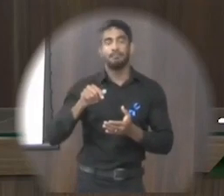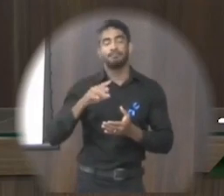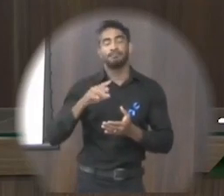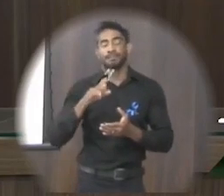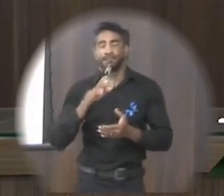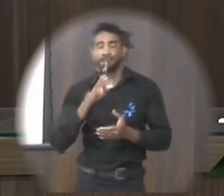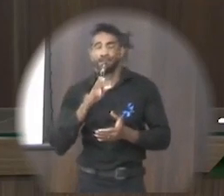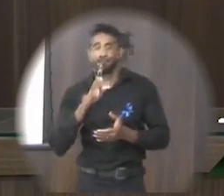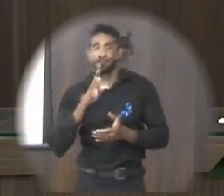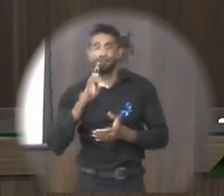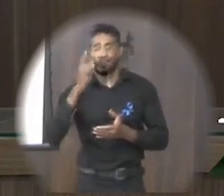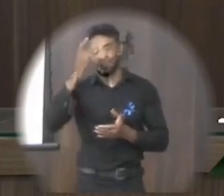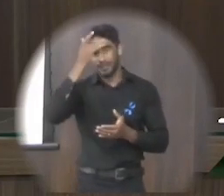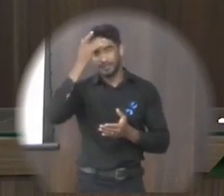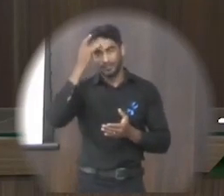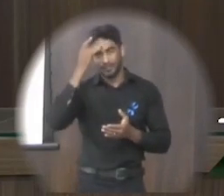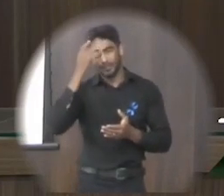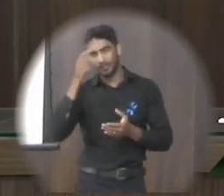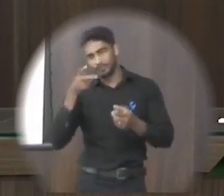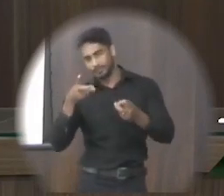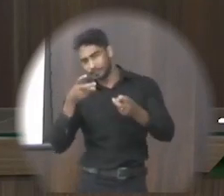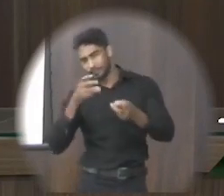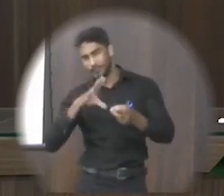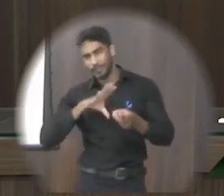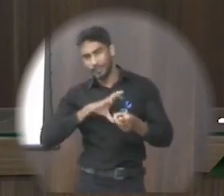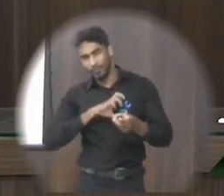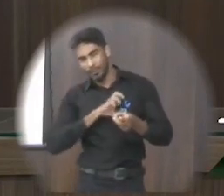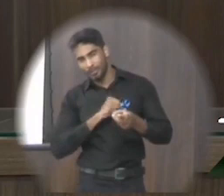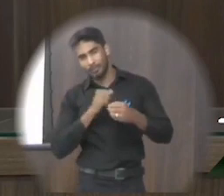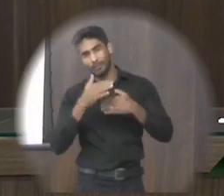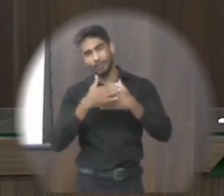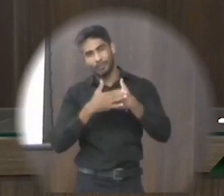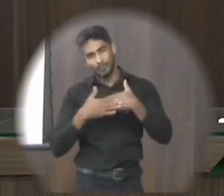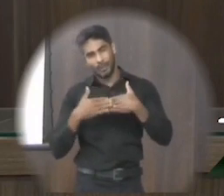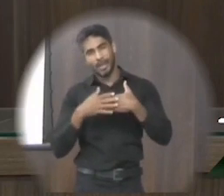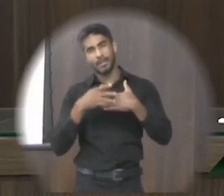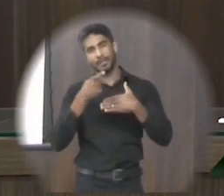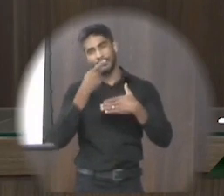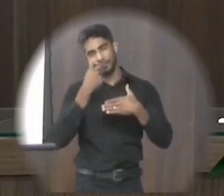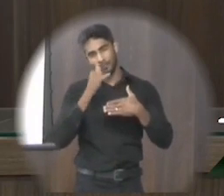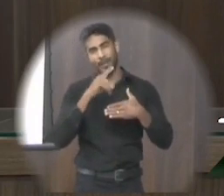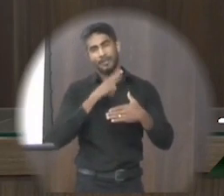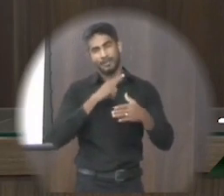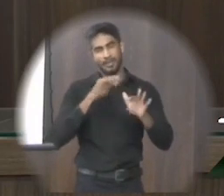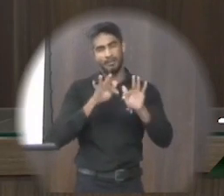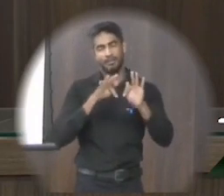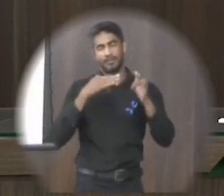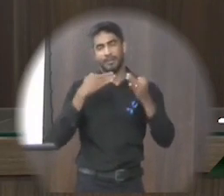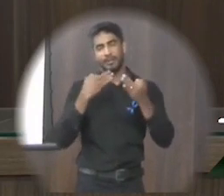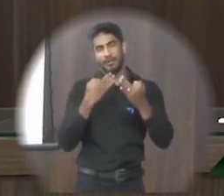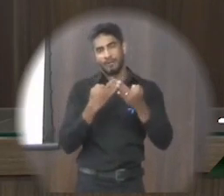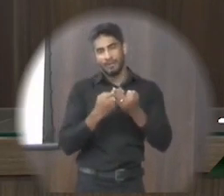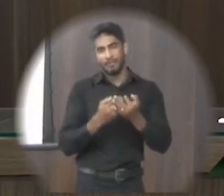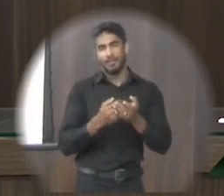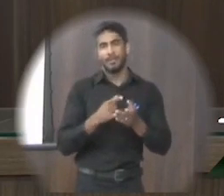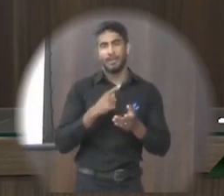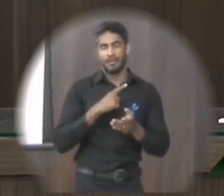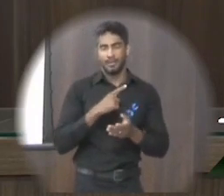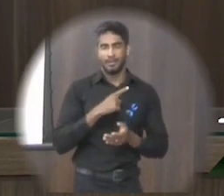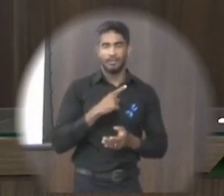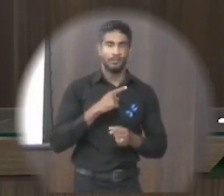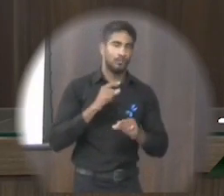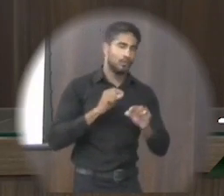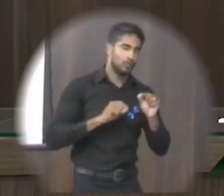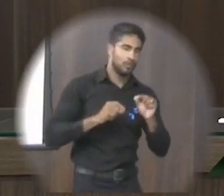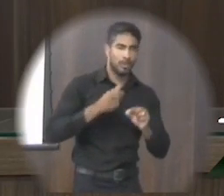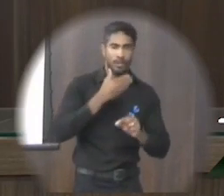árvore. Era notório o amor, o carinho, a dedicação que o pai dele teve com aquela família. Seu Benjamin deixou um legado